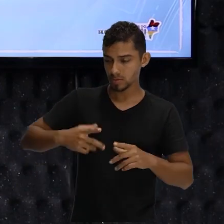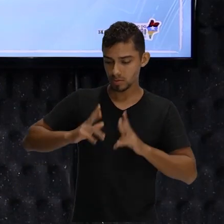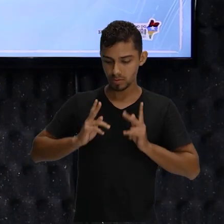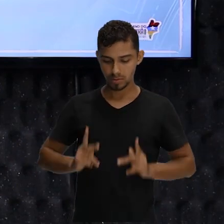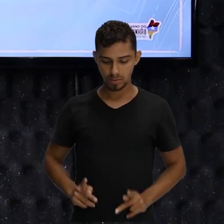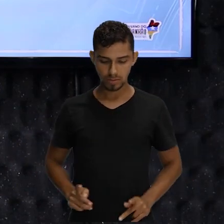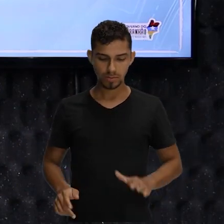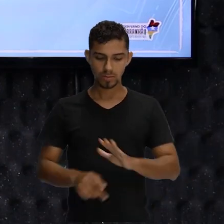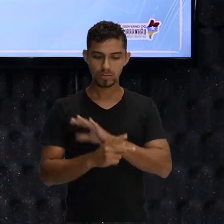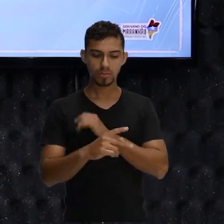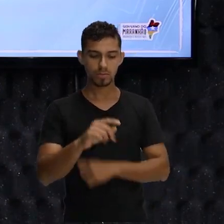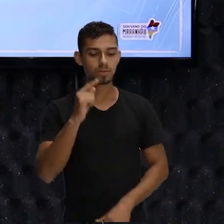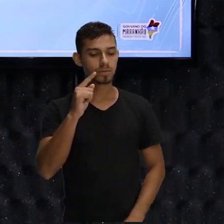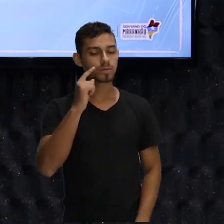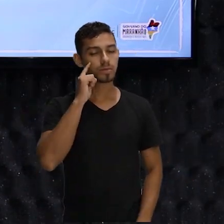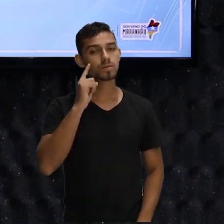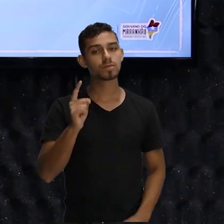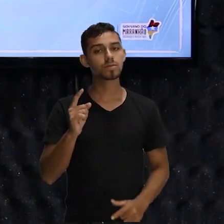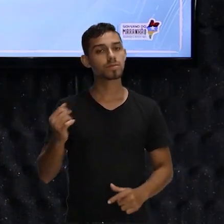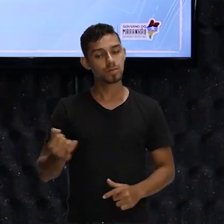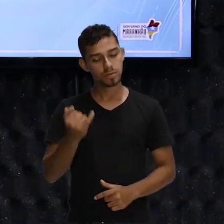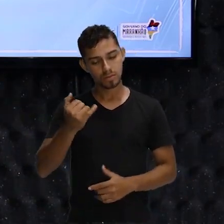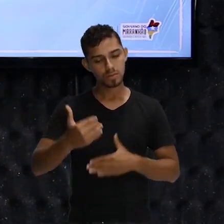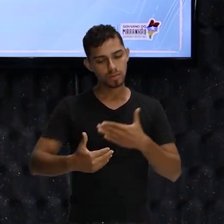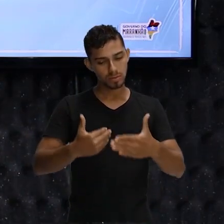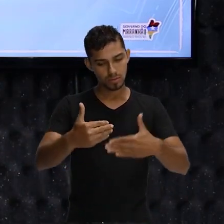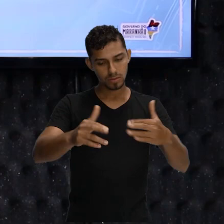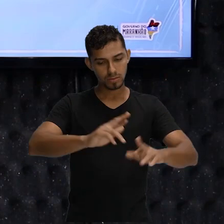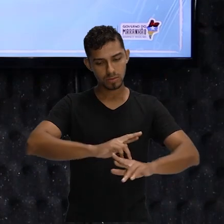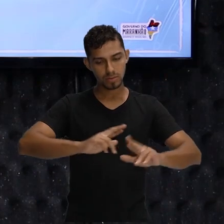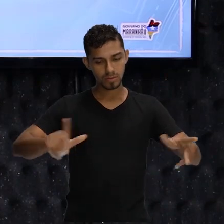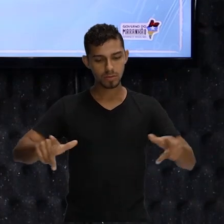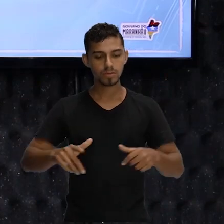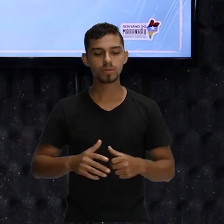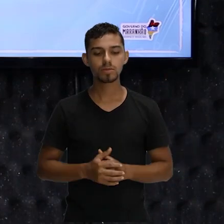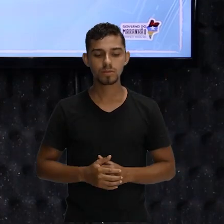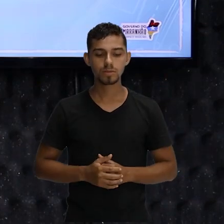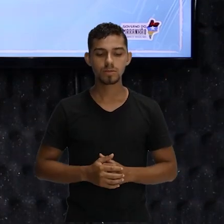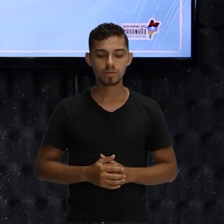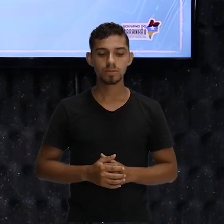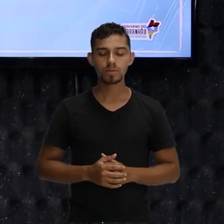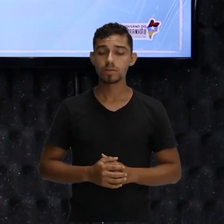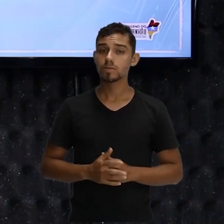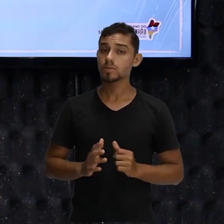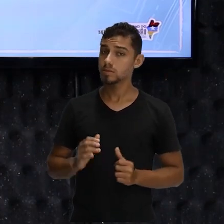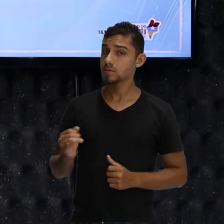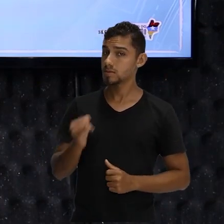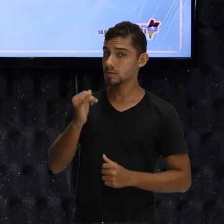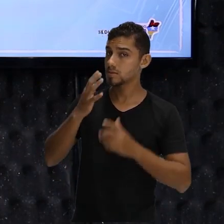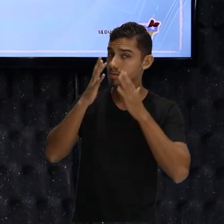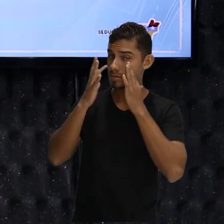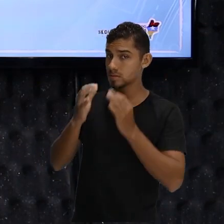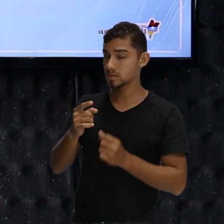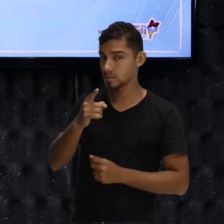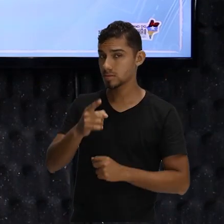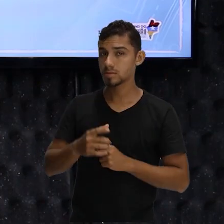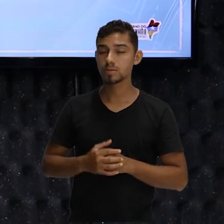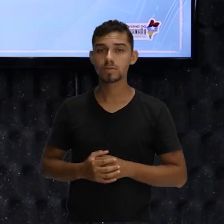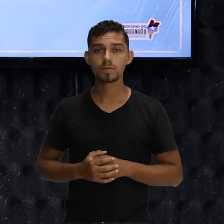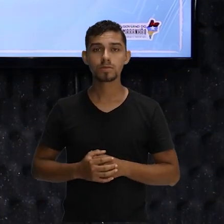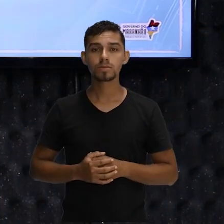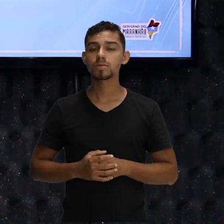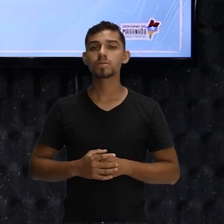social que passam a ser, portanto, diferentes. Uma coisa importante eu vou te chamar a atenção. A gente